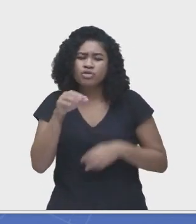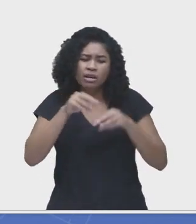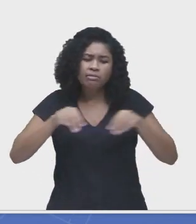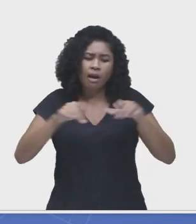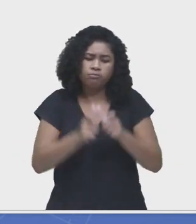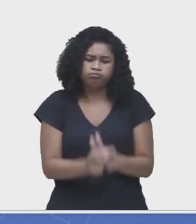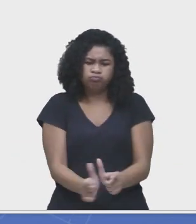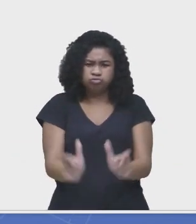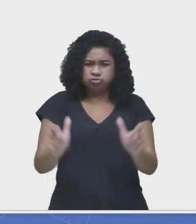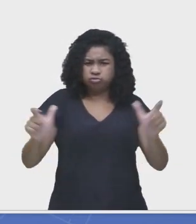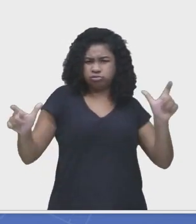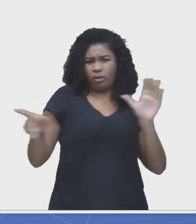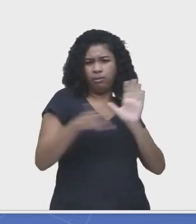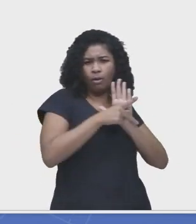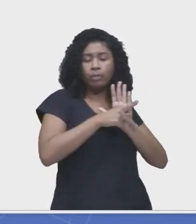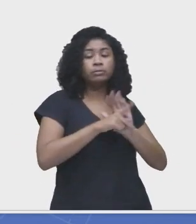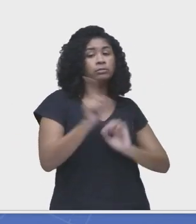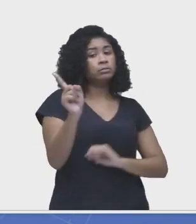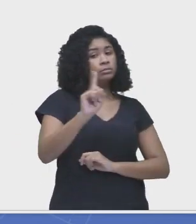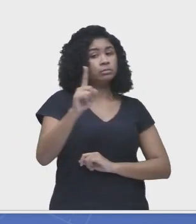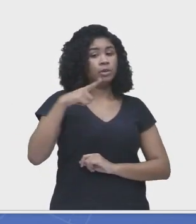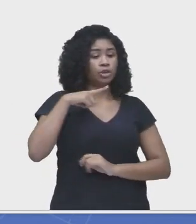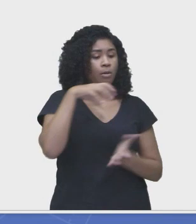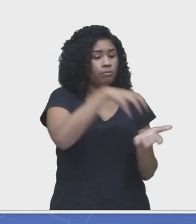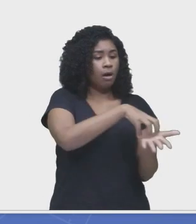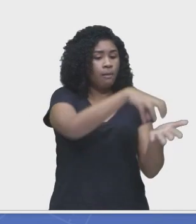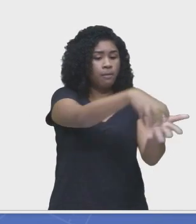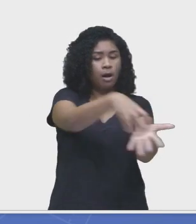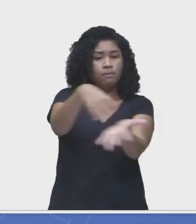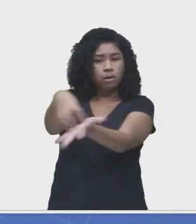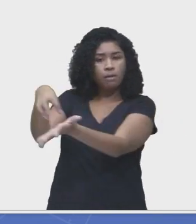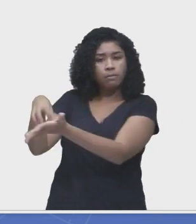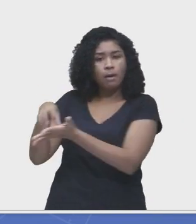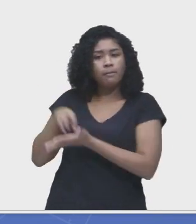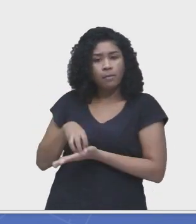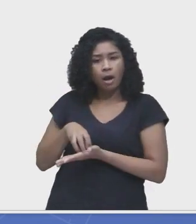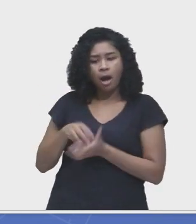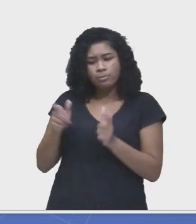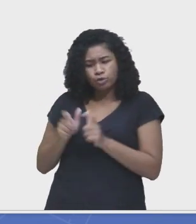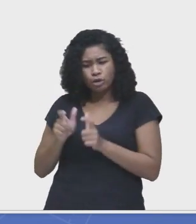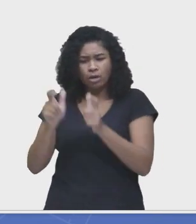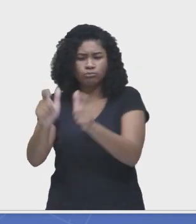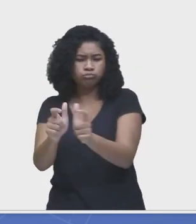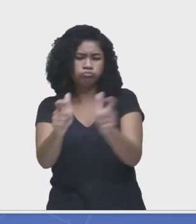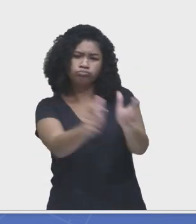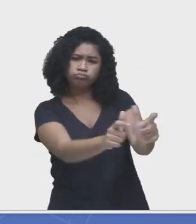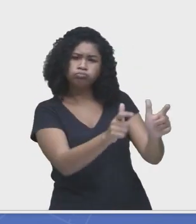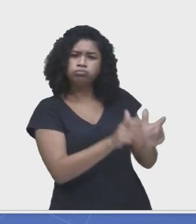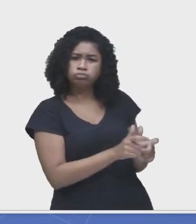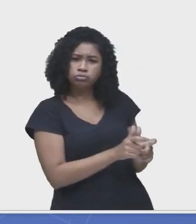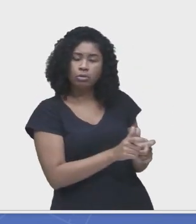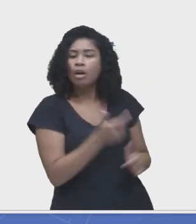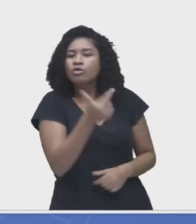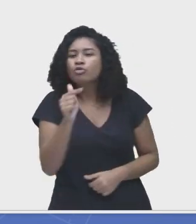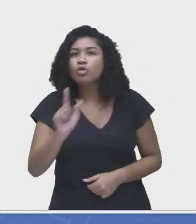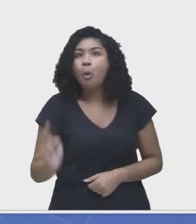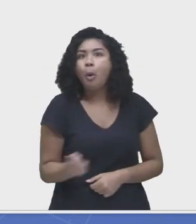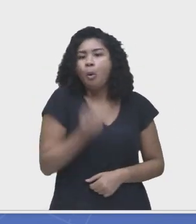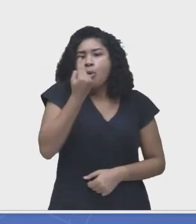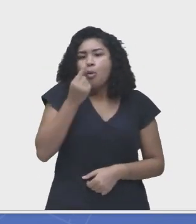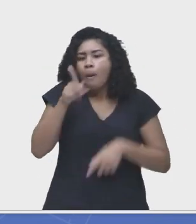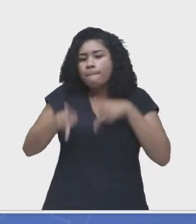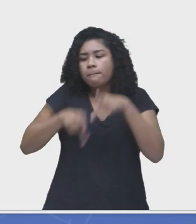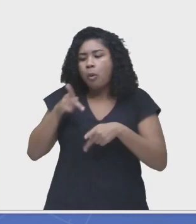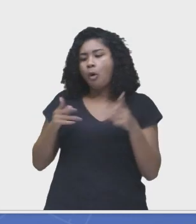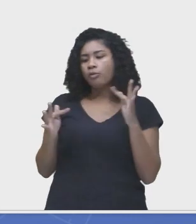Os fenícios, eles eram várias organizações menores, tá bom? Então, não tinha o povo fenício. Fenício